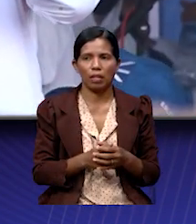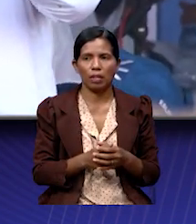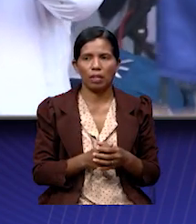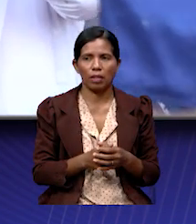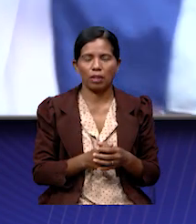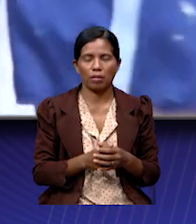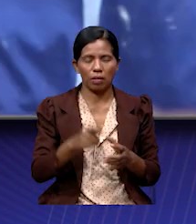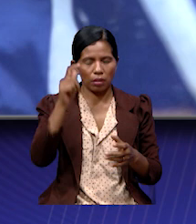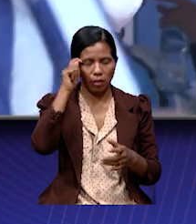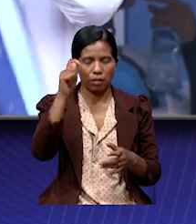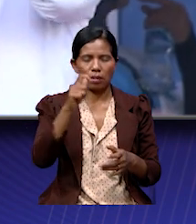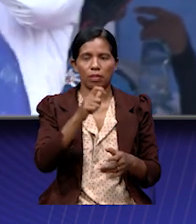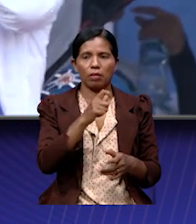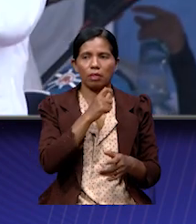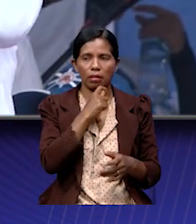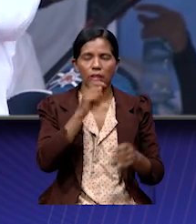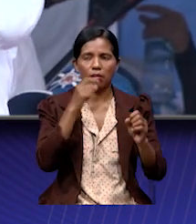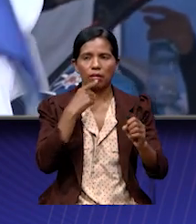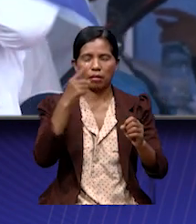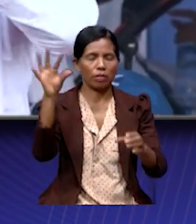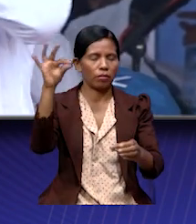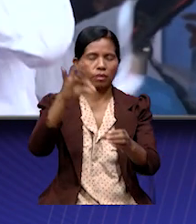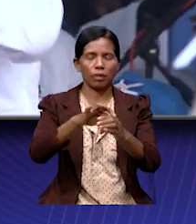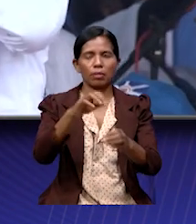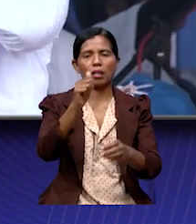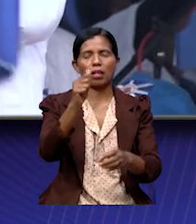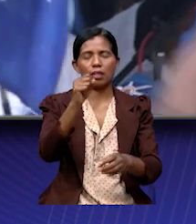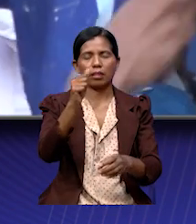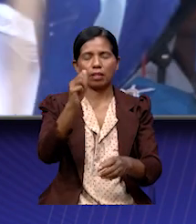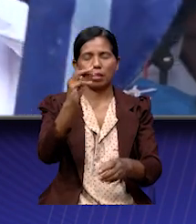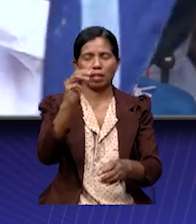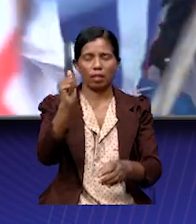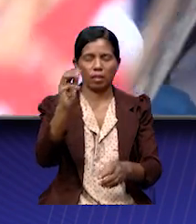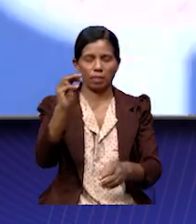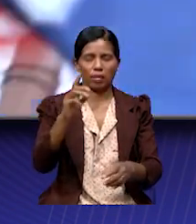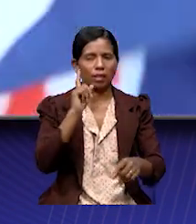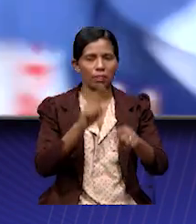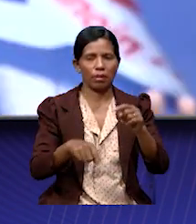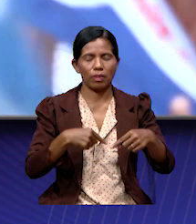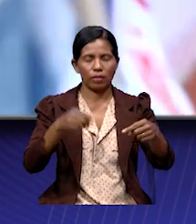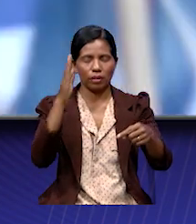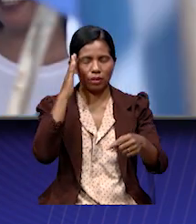Mount Taur, orienta, den, vota de passaname, la liga for consciência, vale.